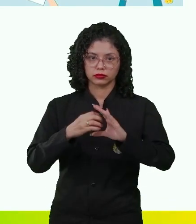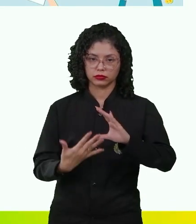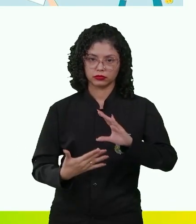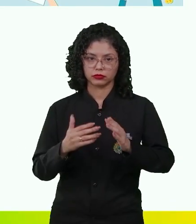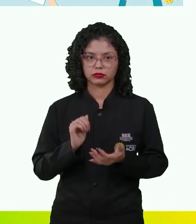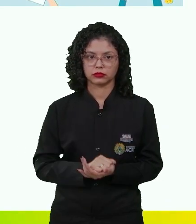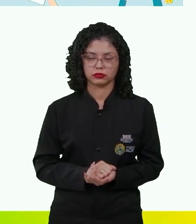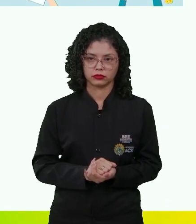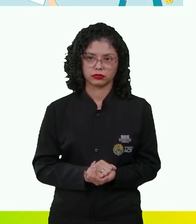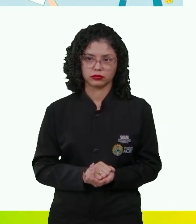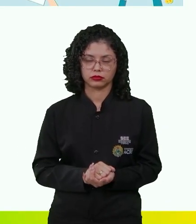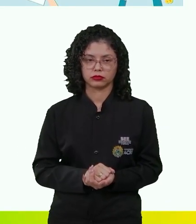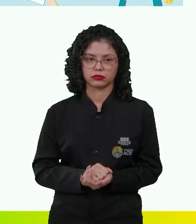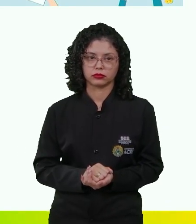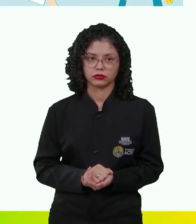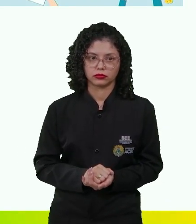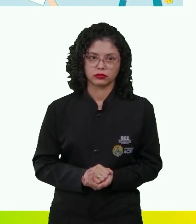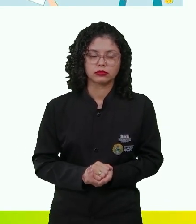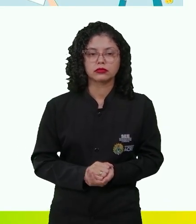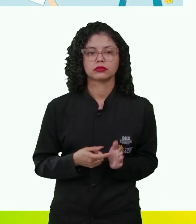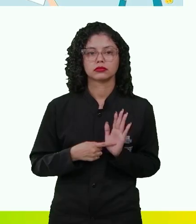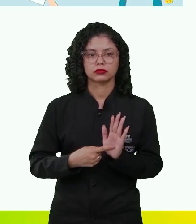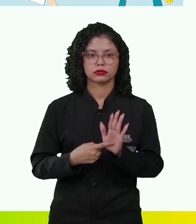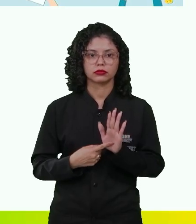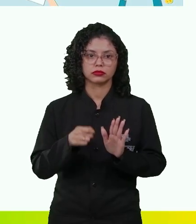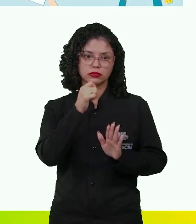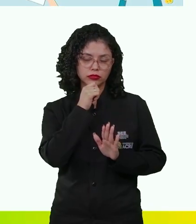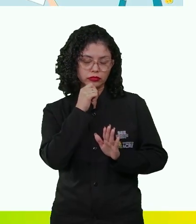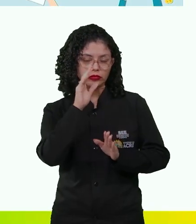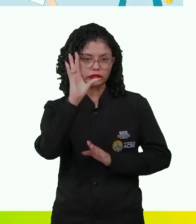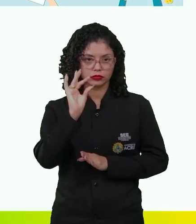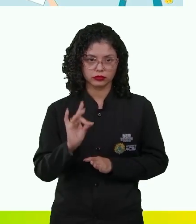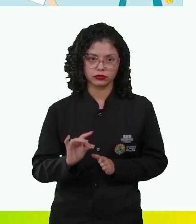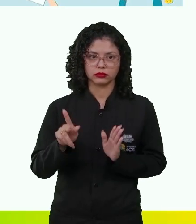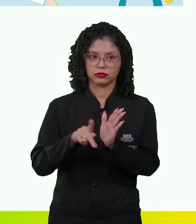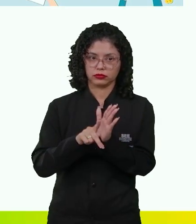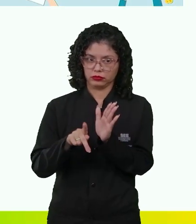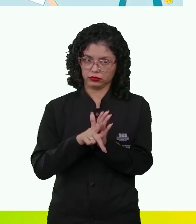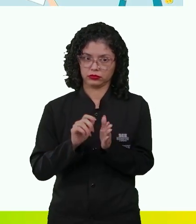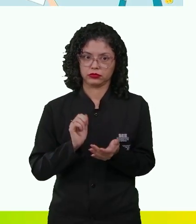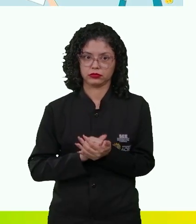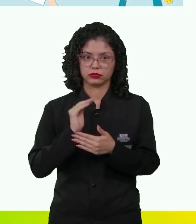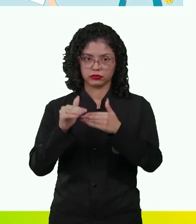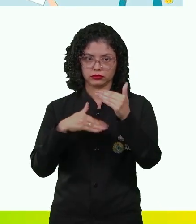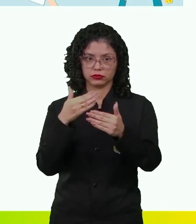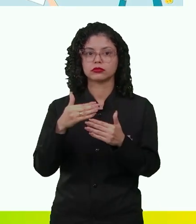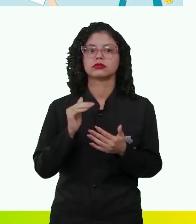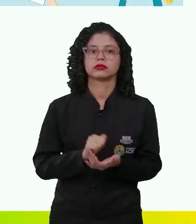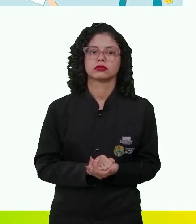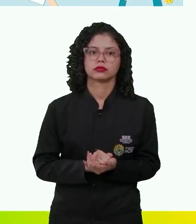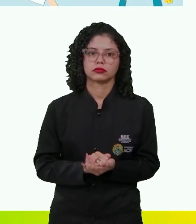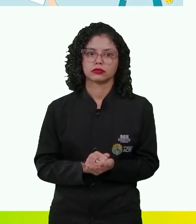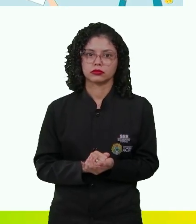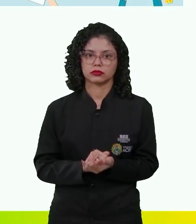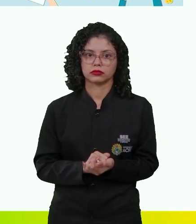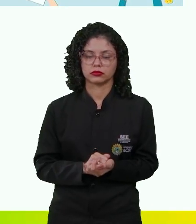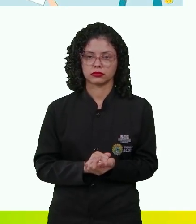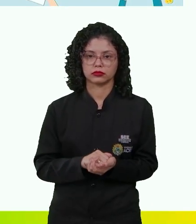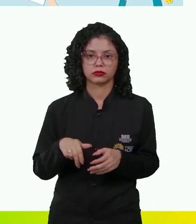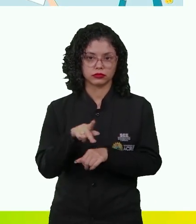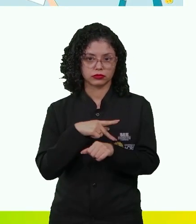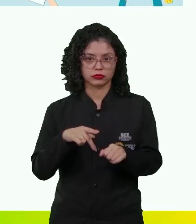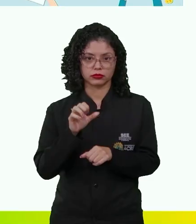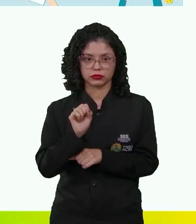Características dos países desenvolvidos. Eu vou apresentar aqui características dos países desenvolvidos e dos